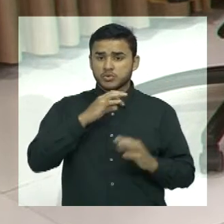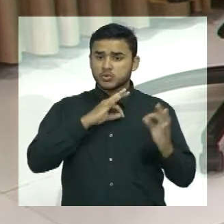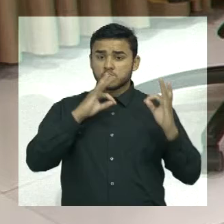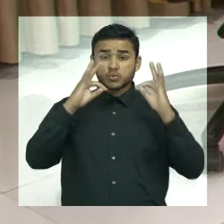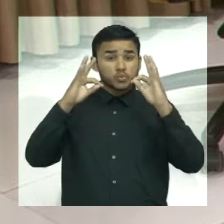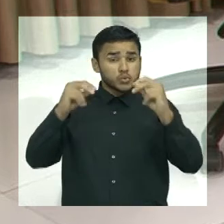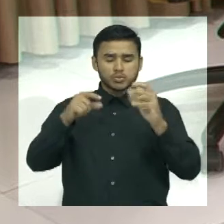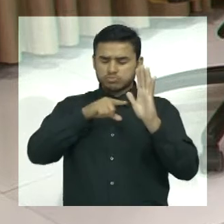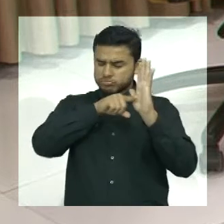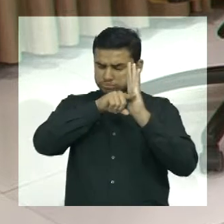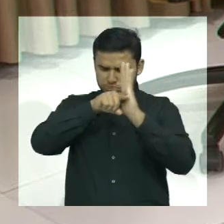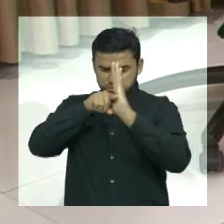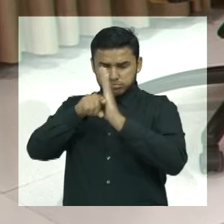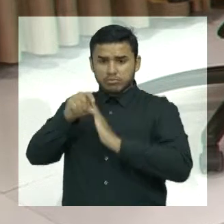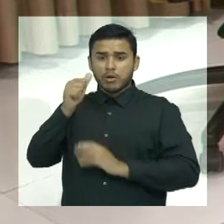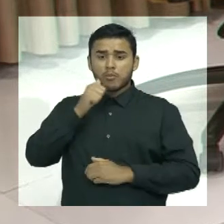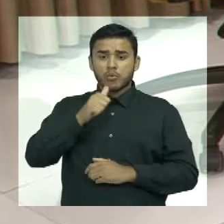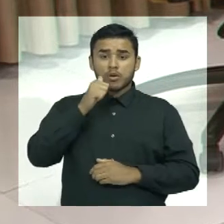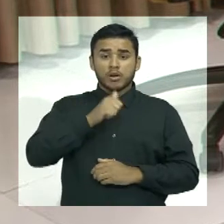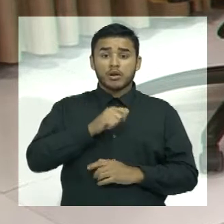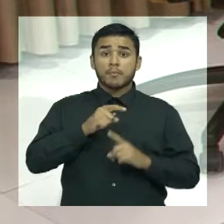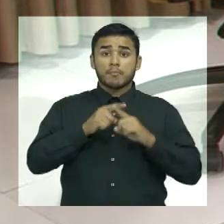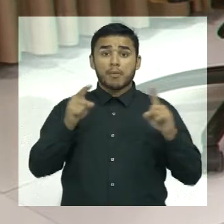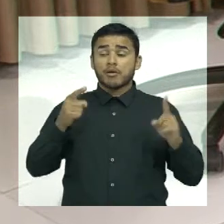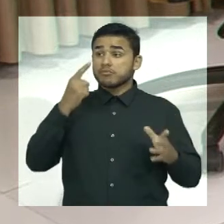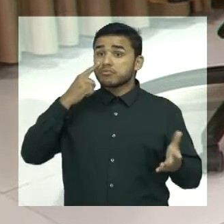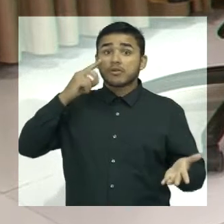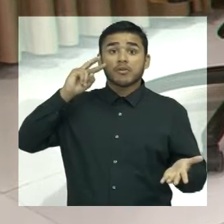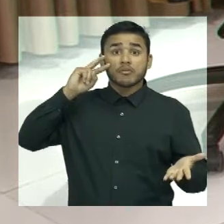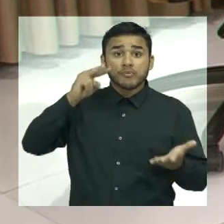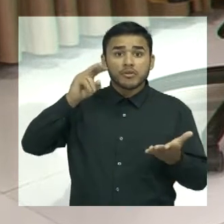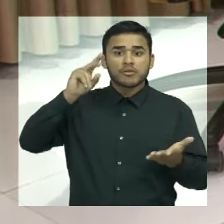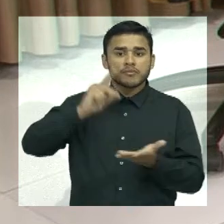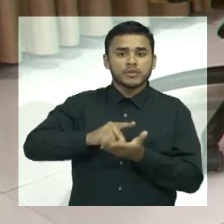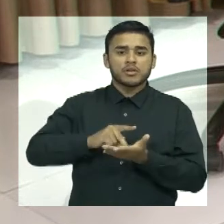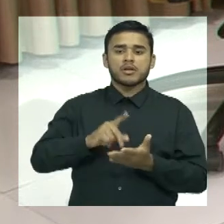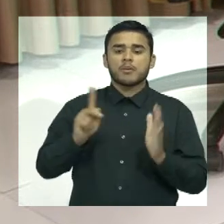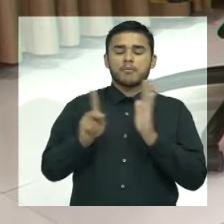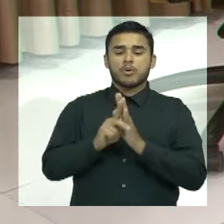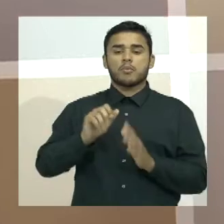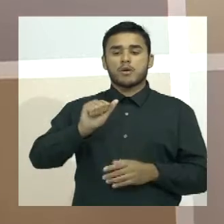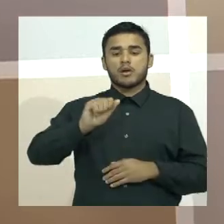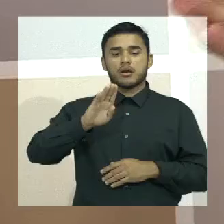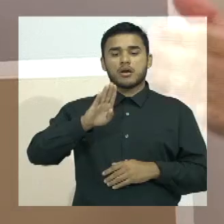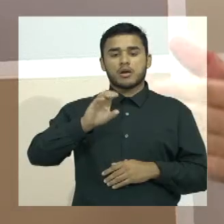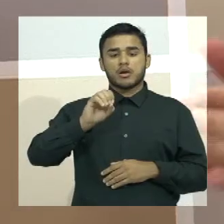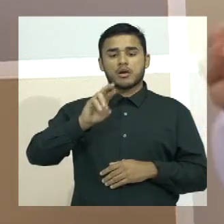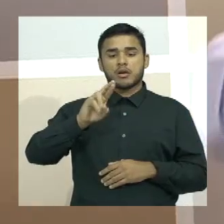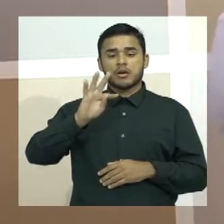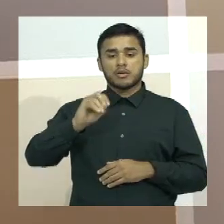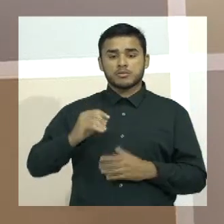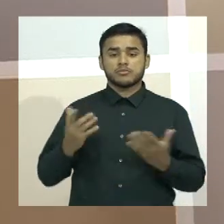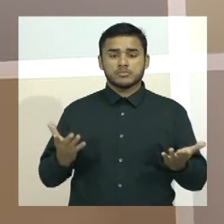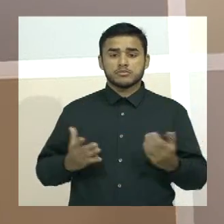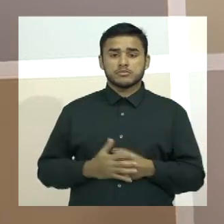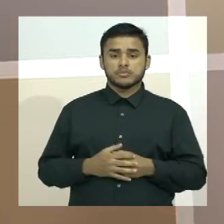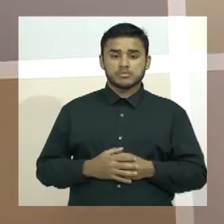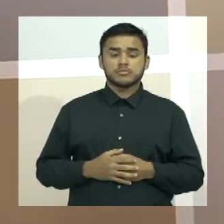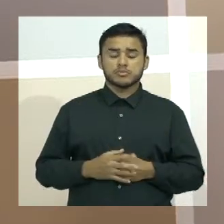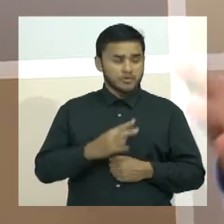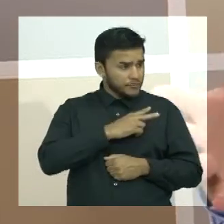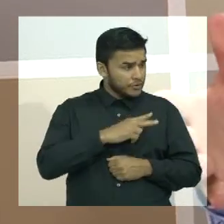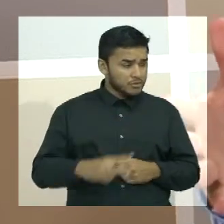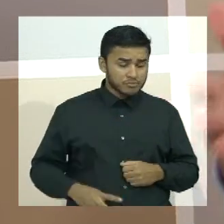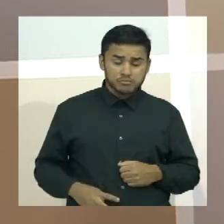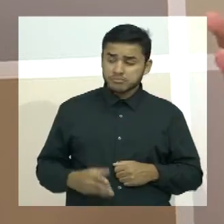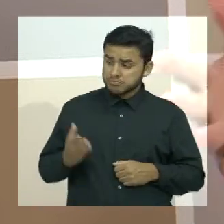mas na hora de colocar em prática era só aborto. Então é a indústria da morte, né? São expressões fortes que a vereadora utiliza, mas são reais e